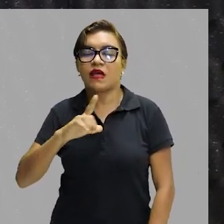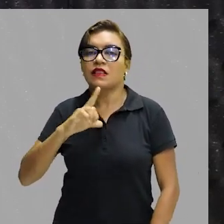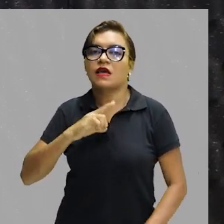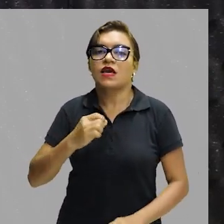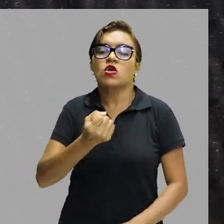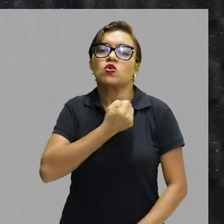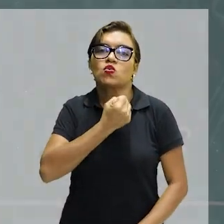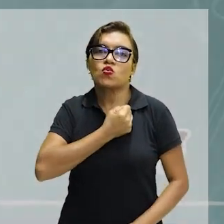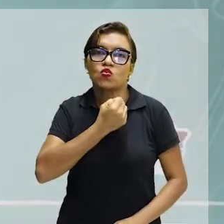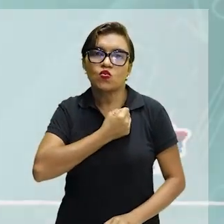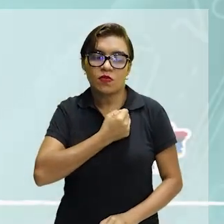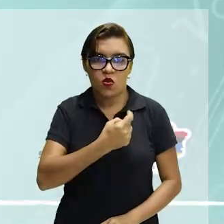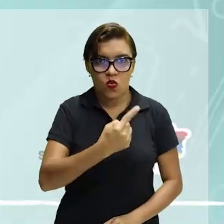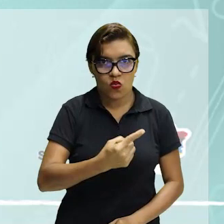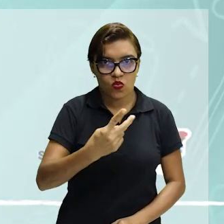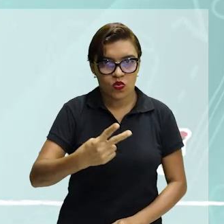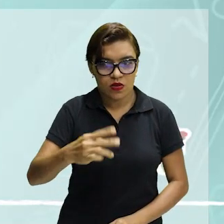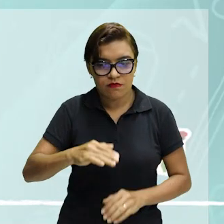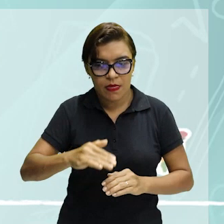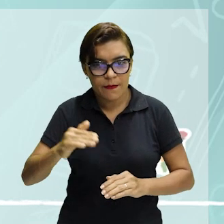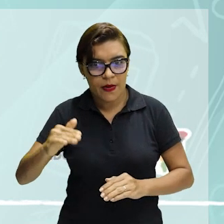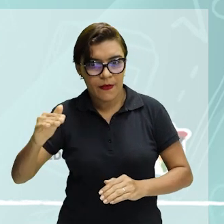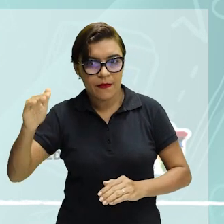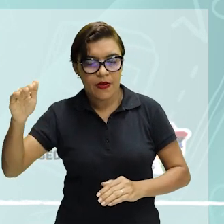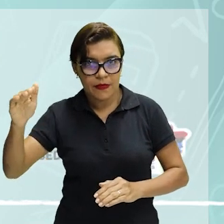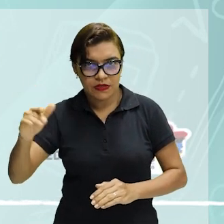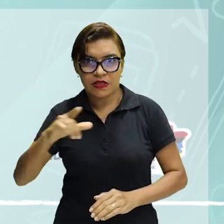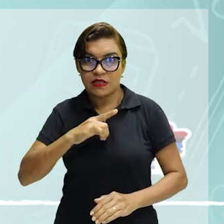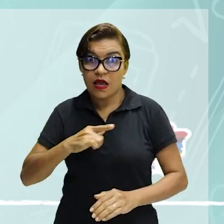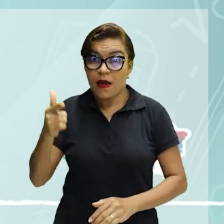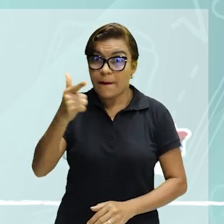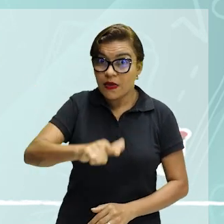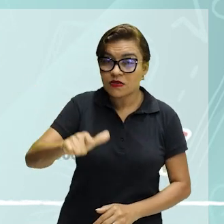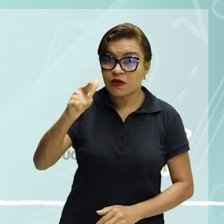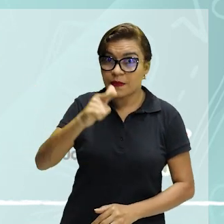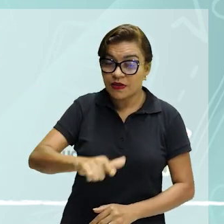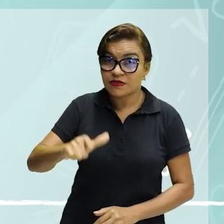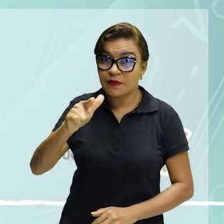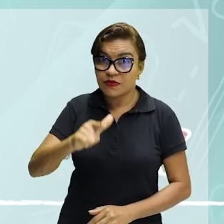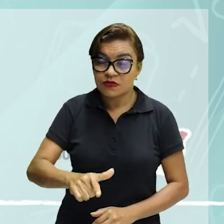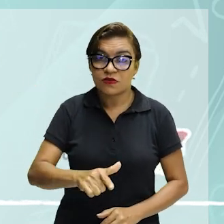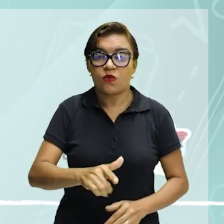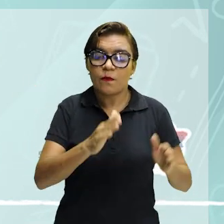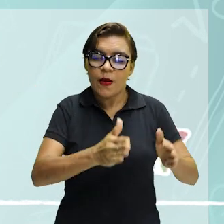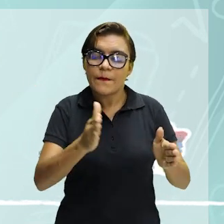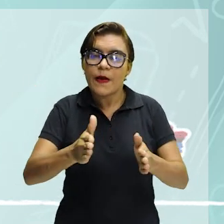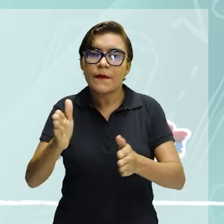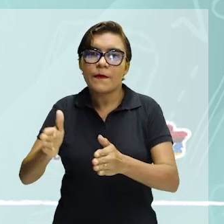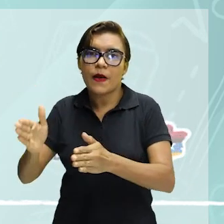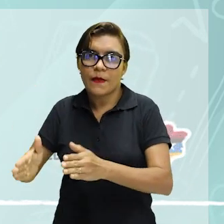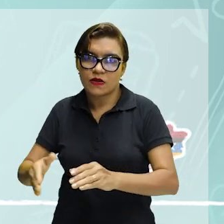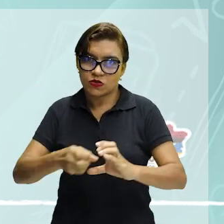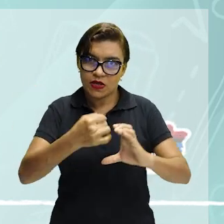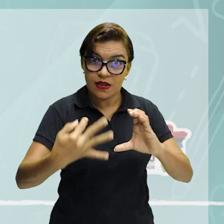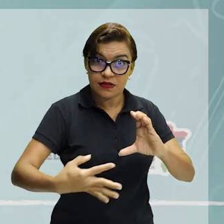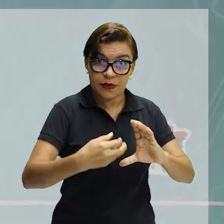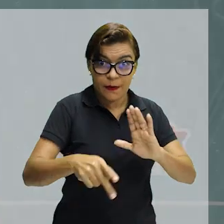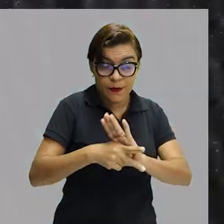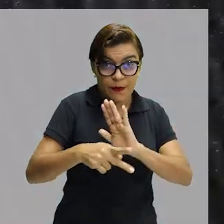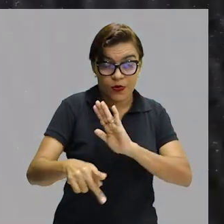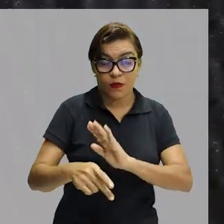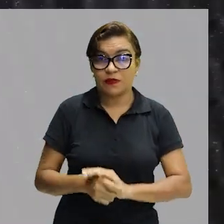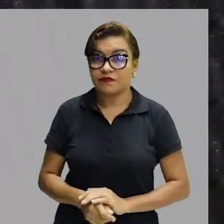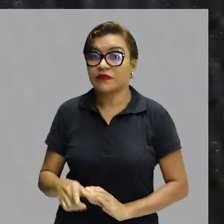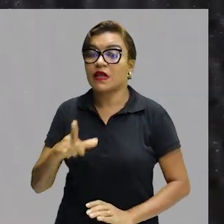número atômico, observa-se a repetição periódica de várias de suas propriedades, tanto